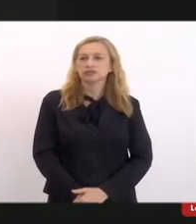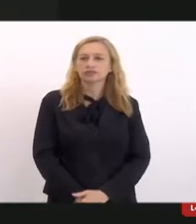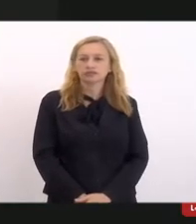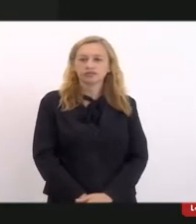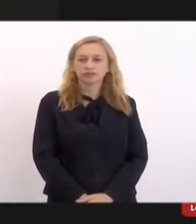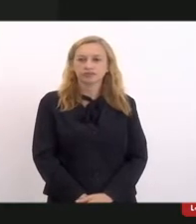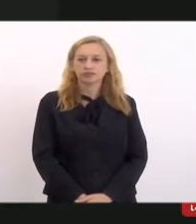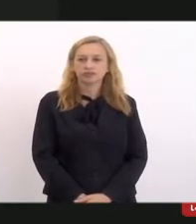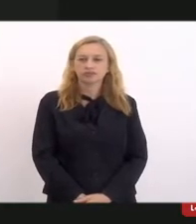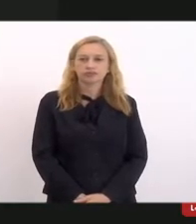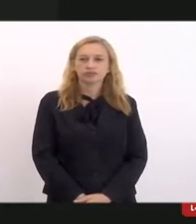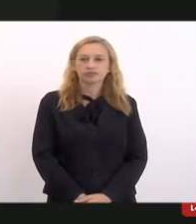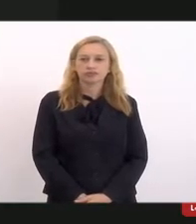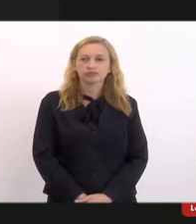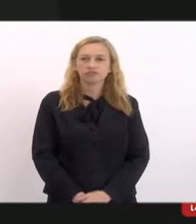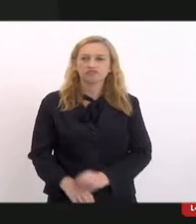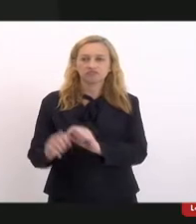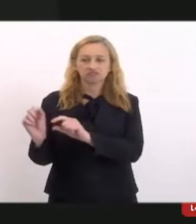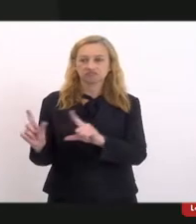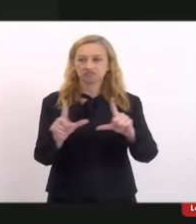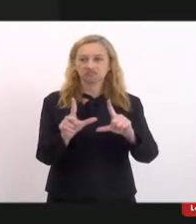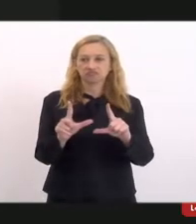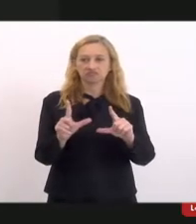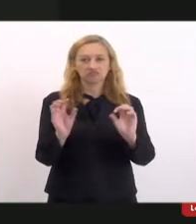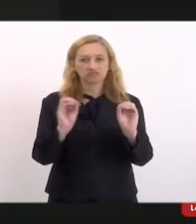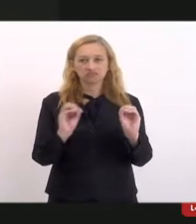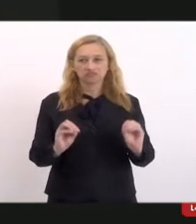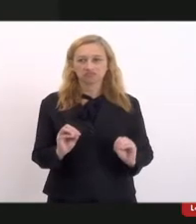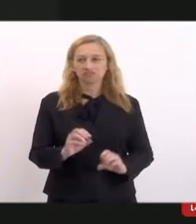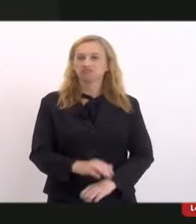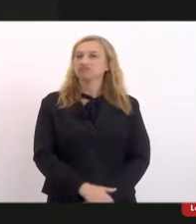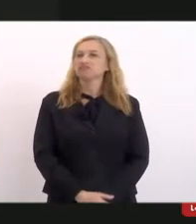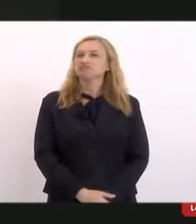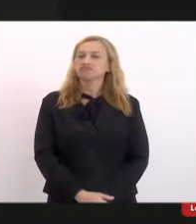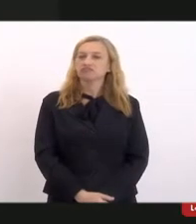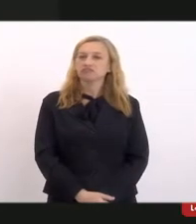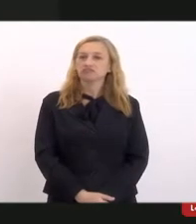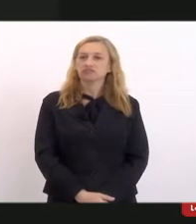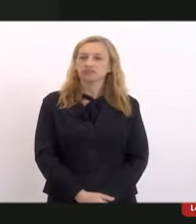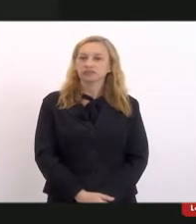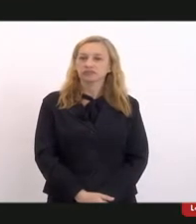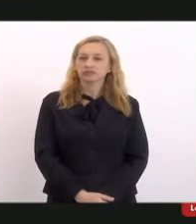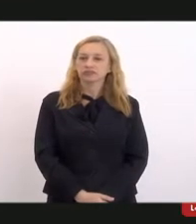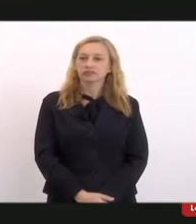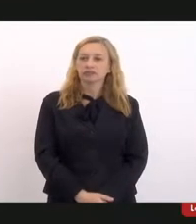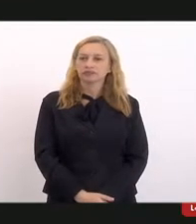A apresentação ainda não está aparecendo, mas você já está com o co-host. Tá,